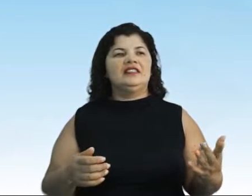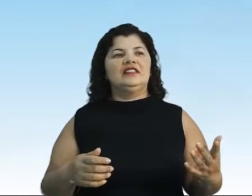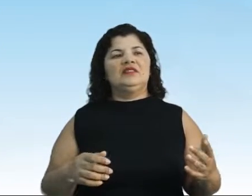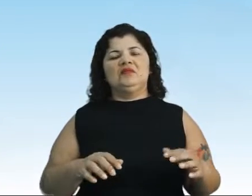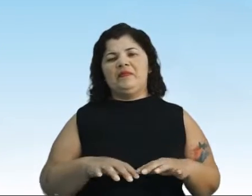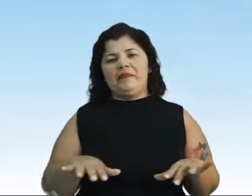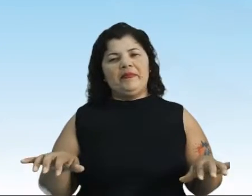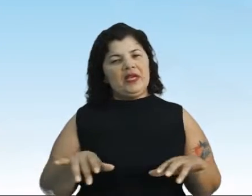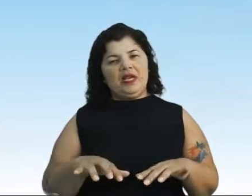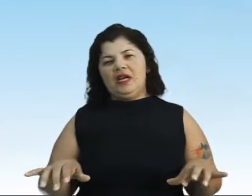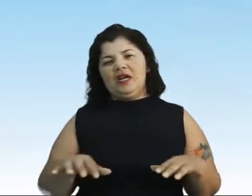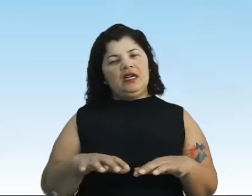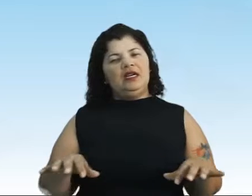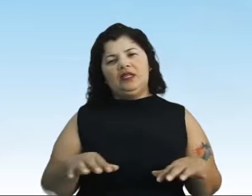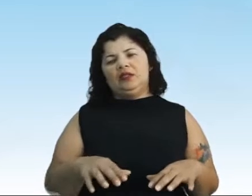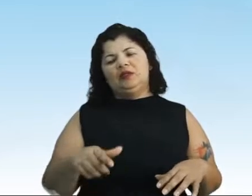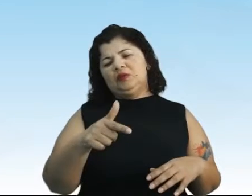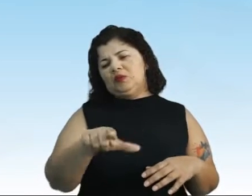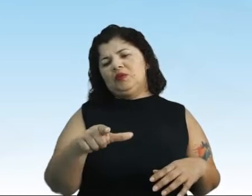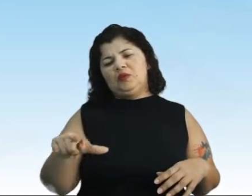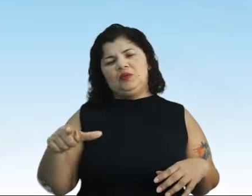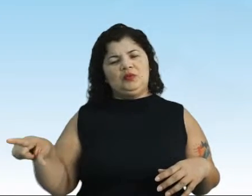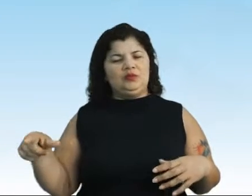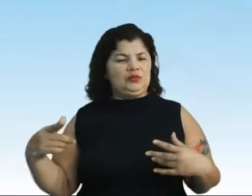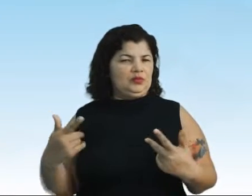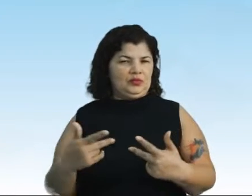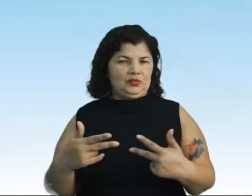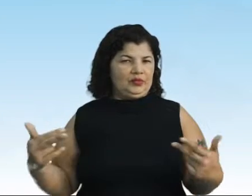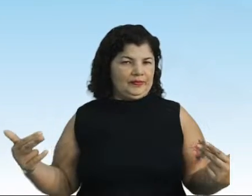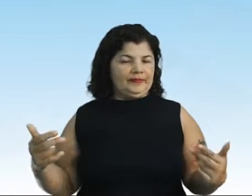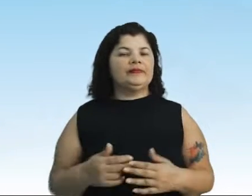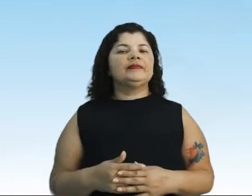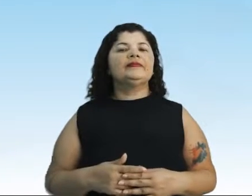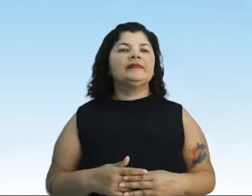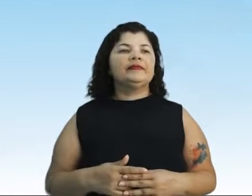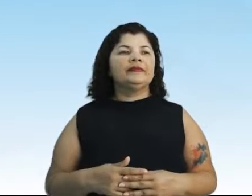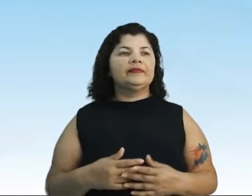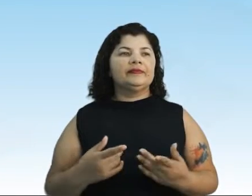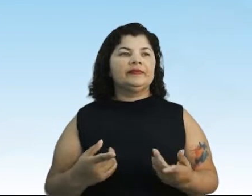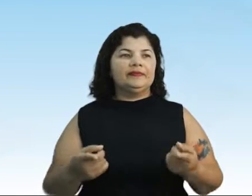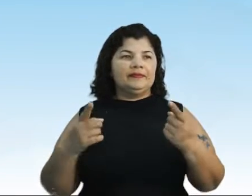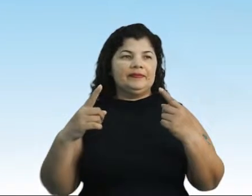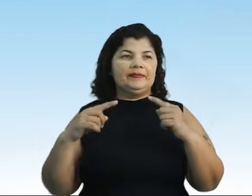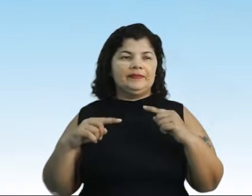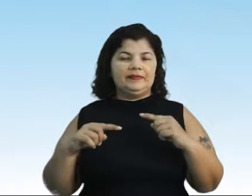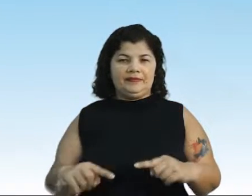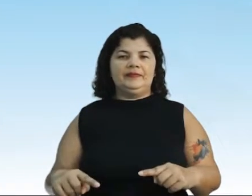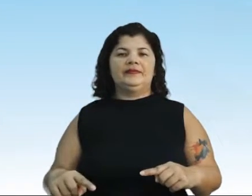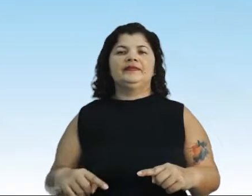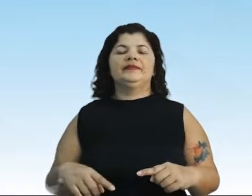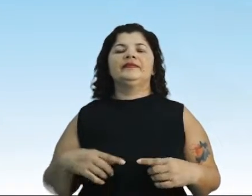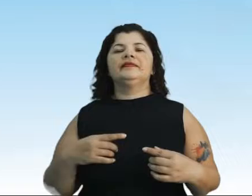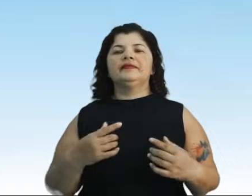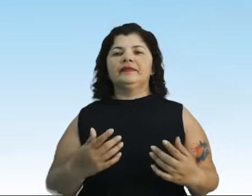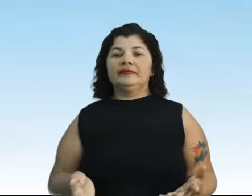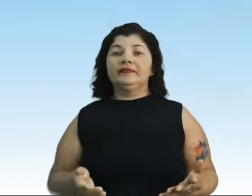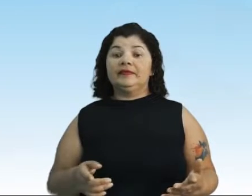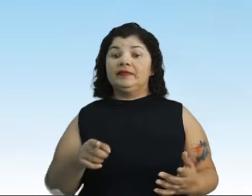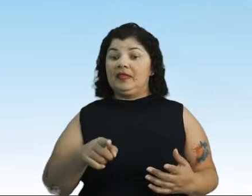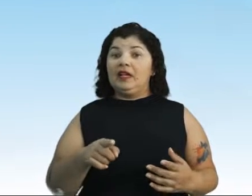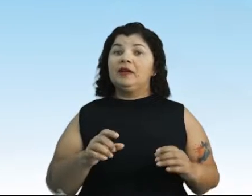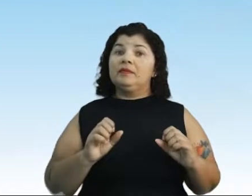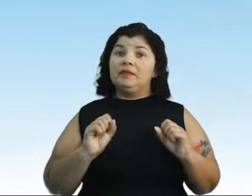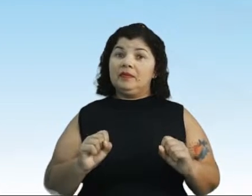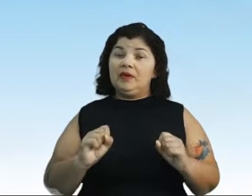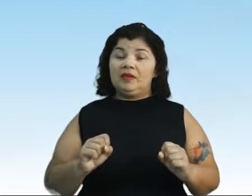piano e tantos outros, né? Ukulele e por aí vai. E a última, she can cook a meal. Ela